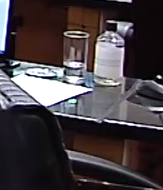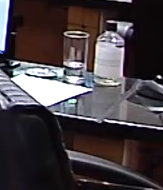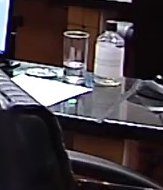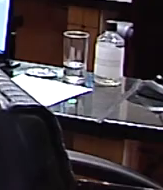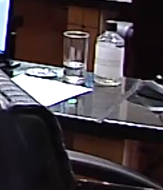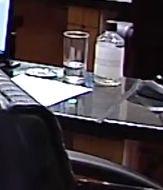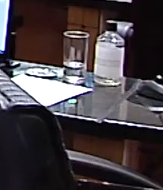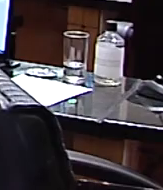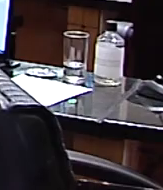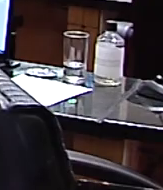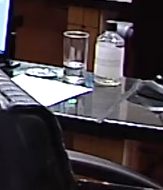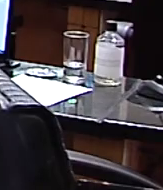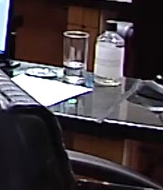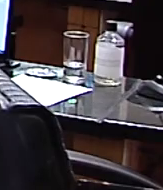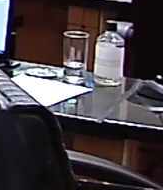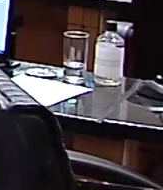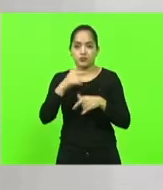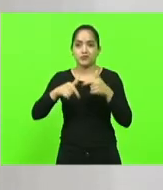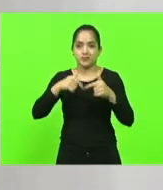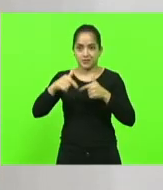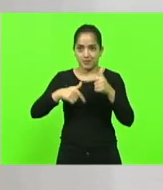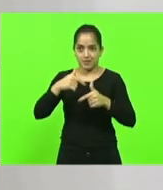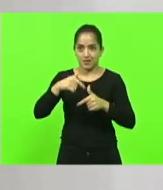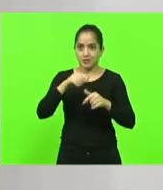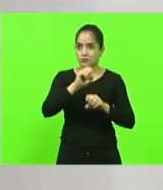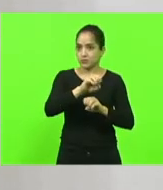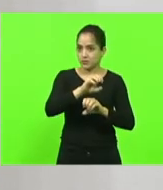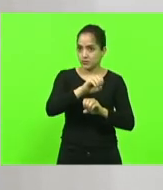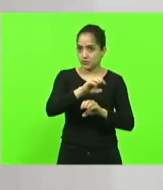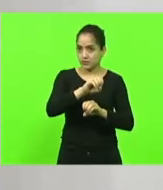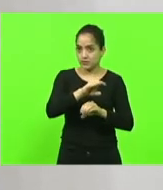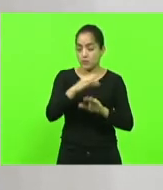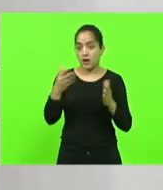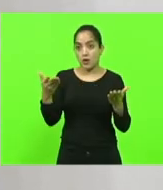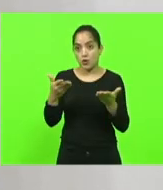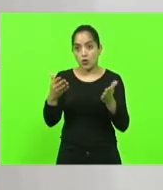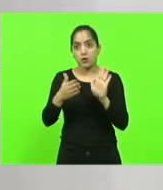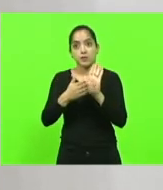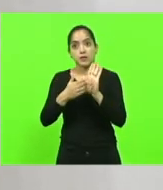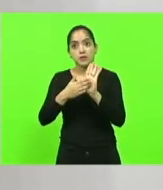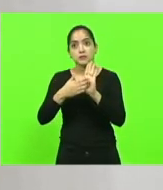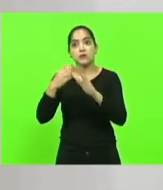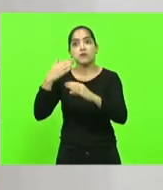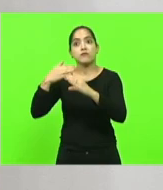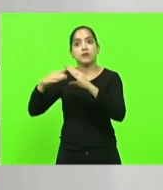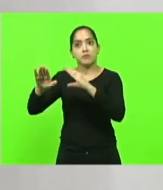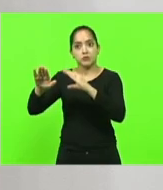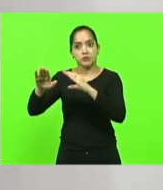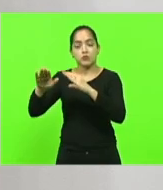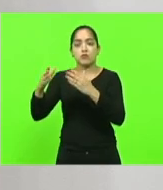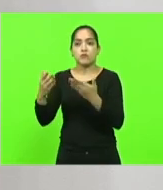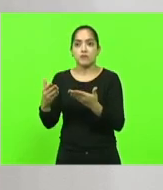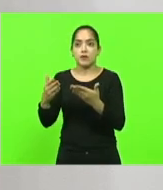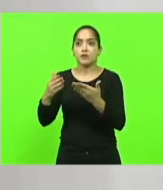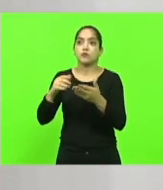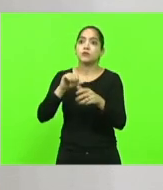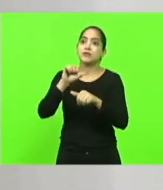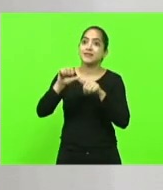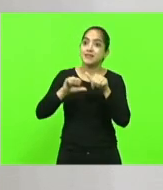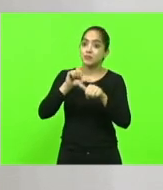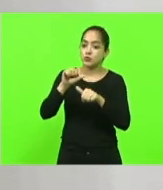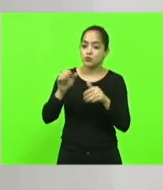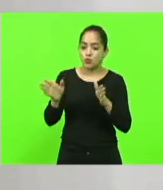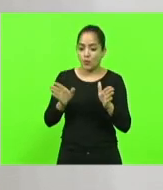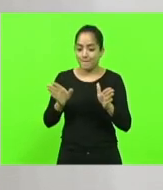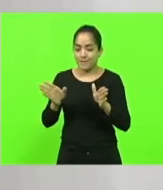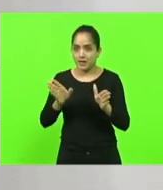projeto de lei para a votação do Parlamento. Agora, a proposta vai para o governo do Estado, que mudou os seus próprios prazos e